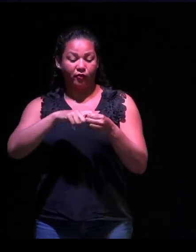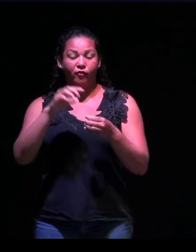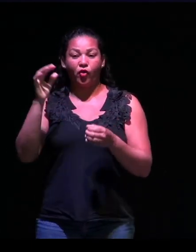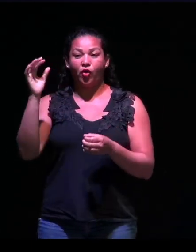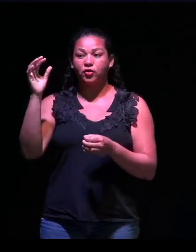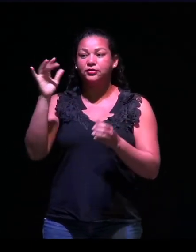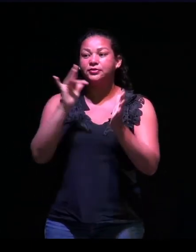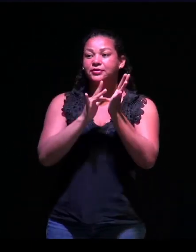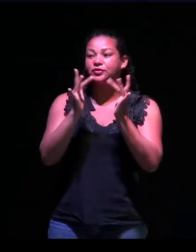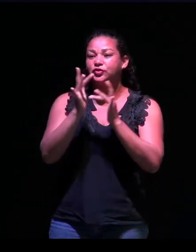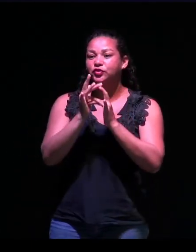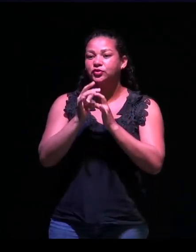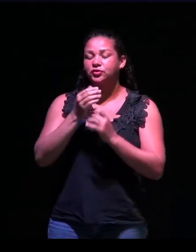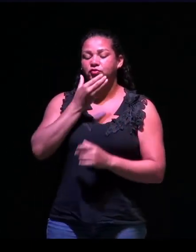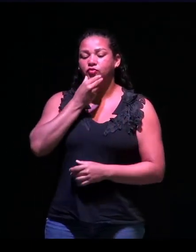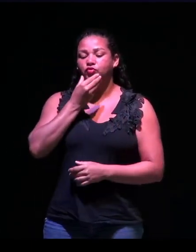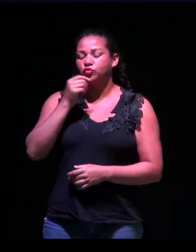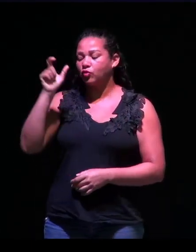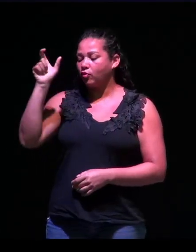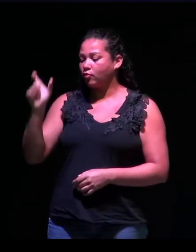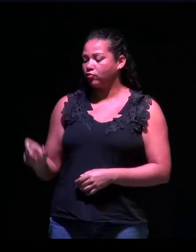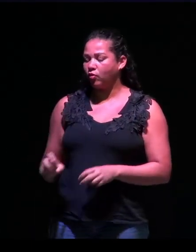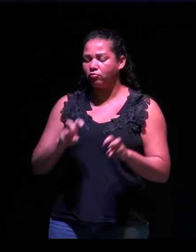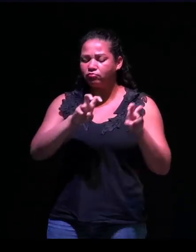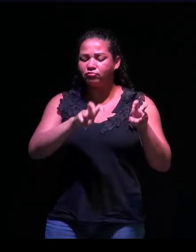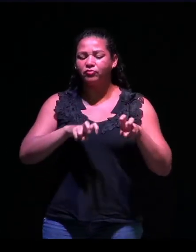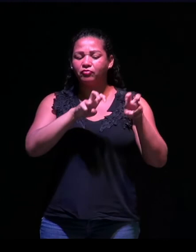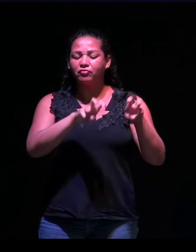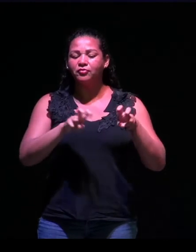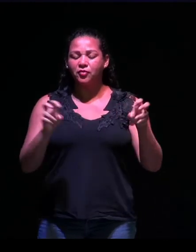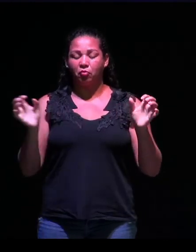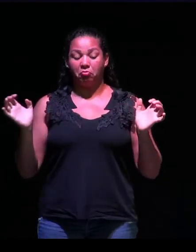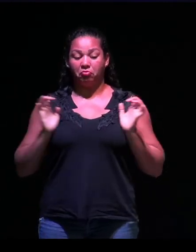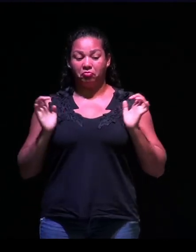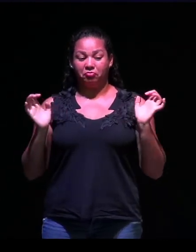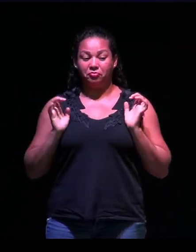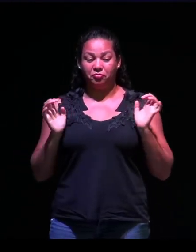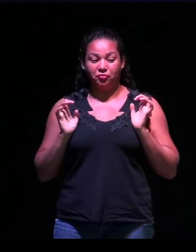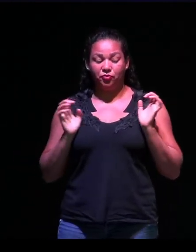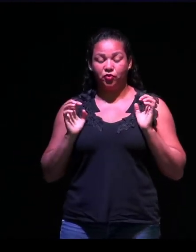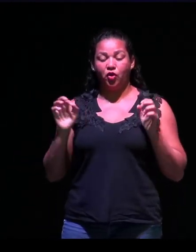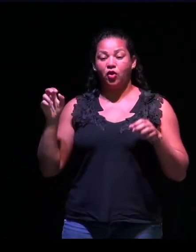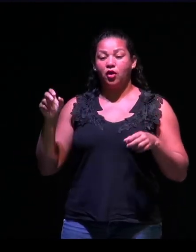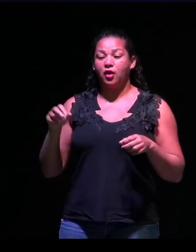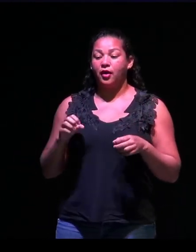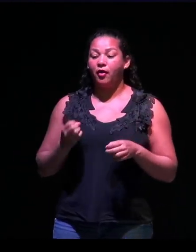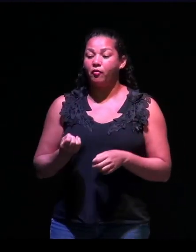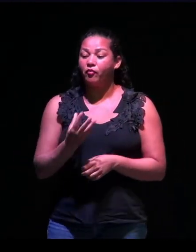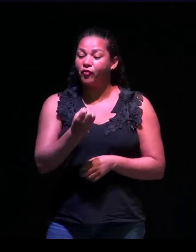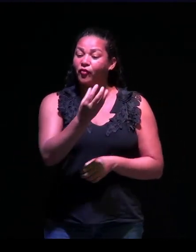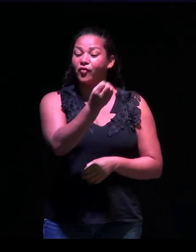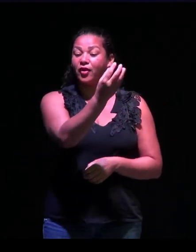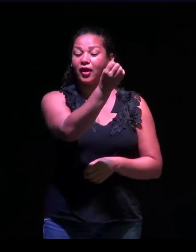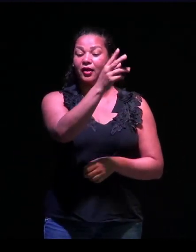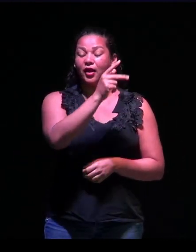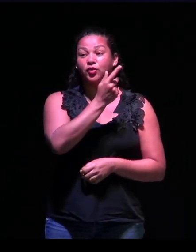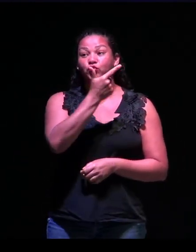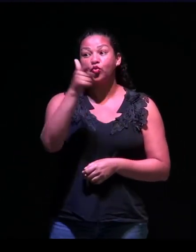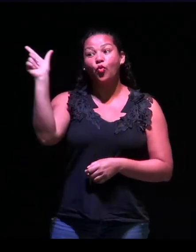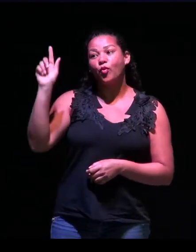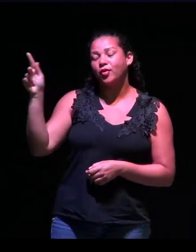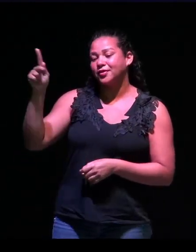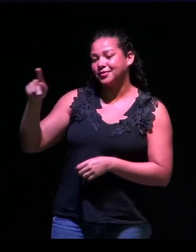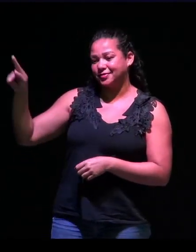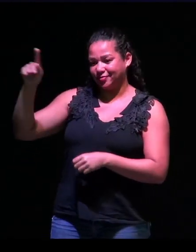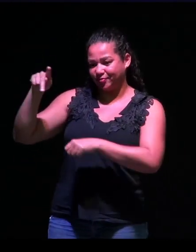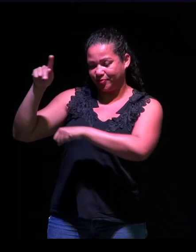homem, um fazendeiro, um homem rico, que viajou para outro país e deixou